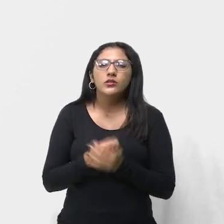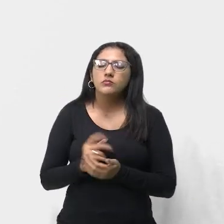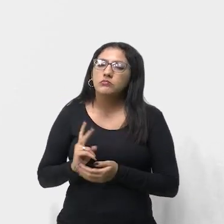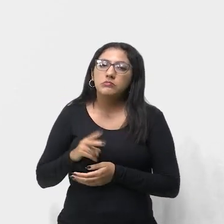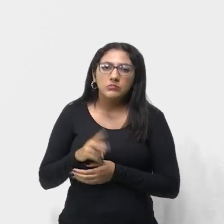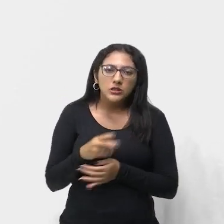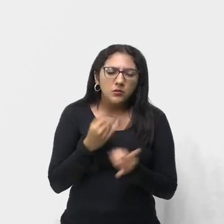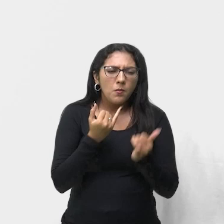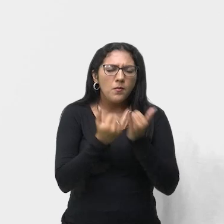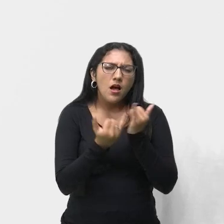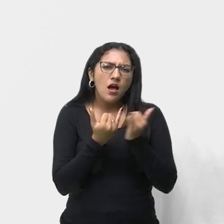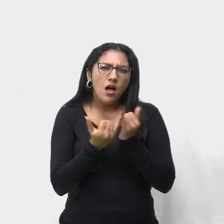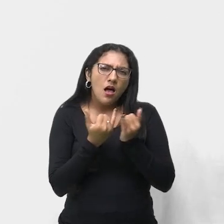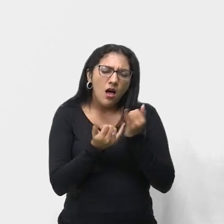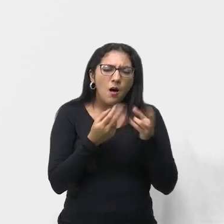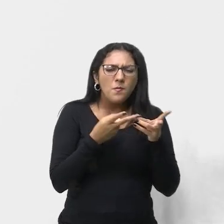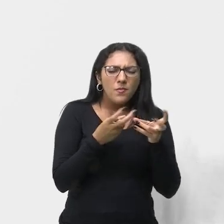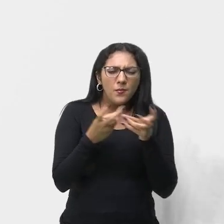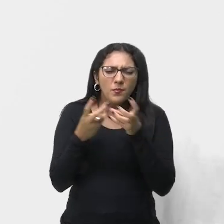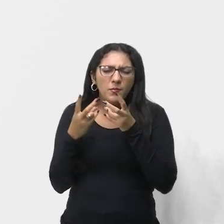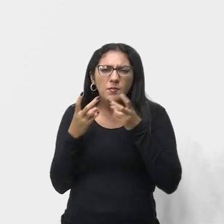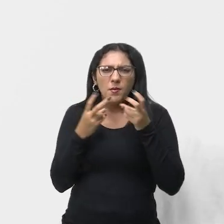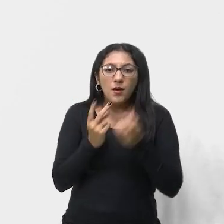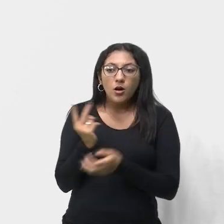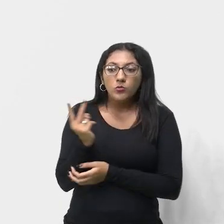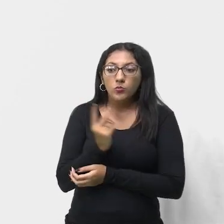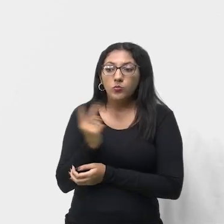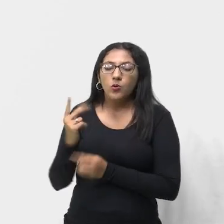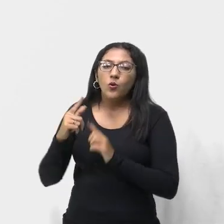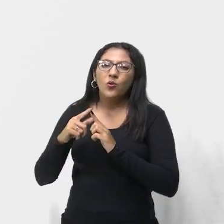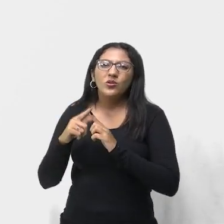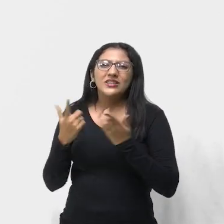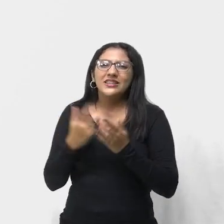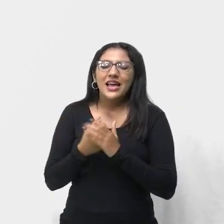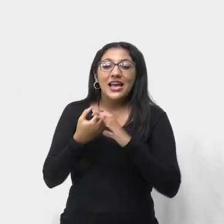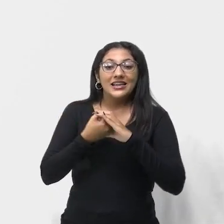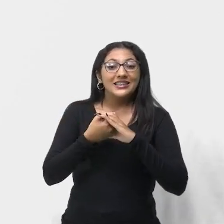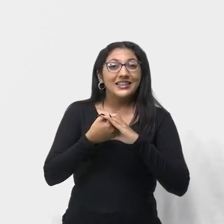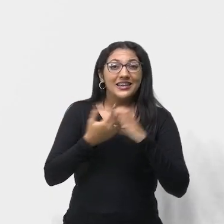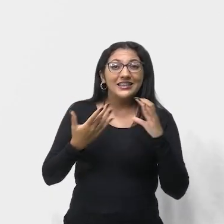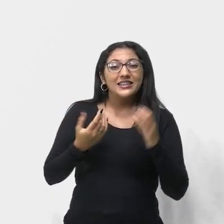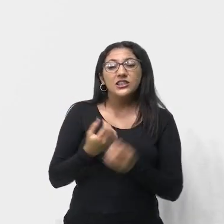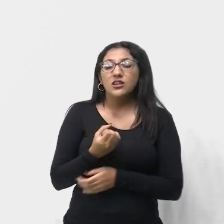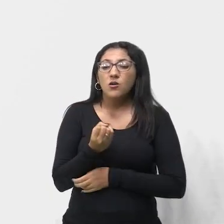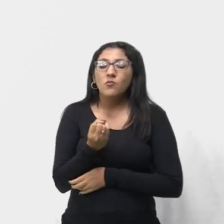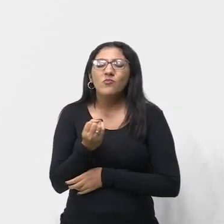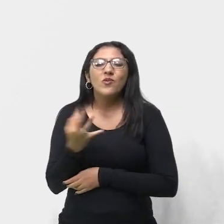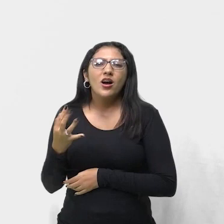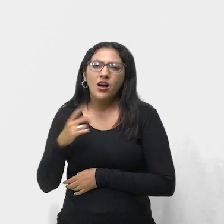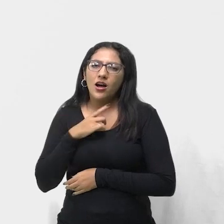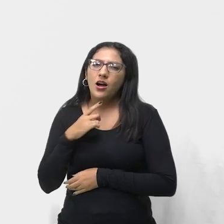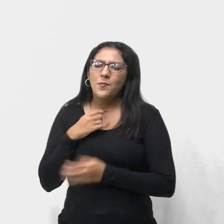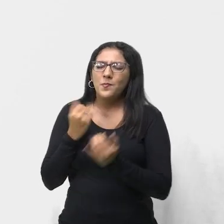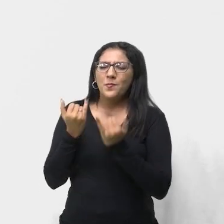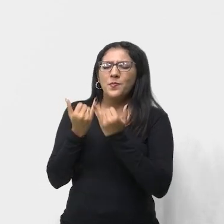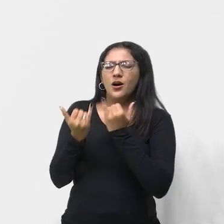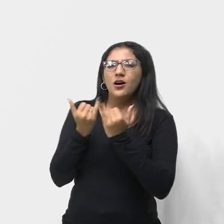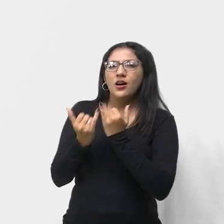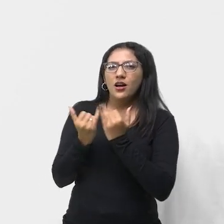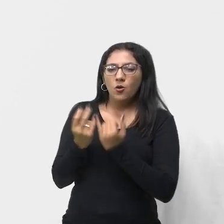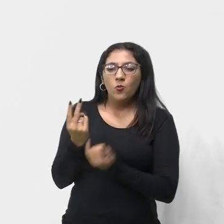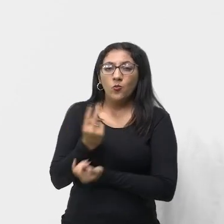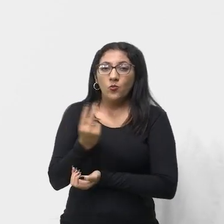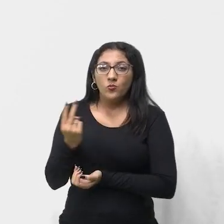faz exatamente esse processo de aproximação de dois elementos por alguma ou algumas características que eles possam ter